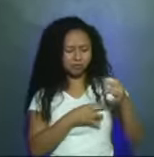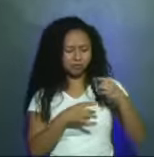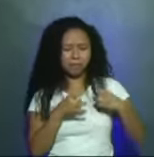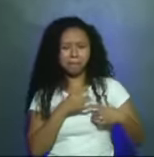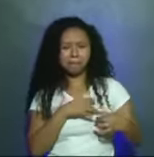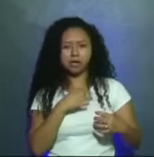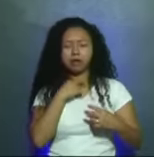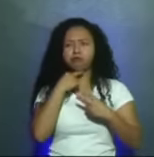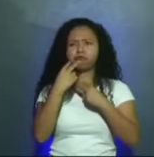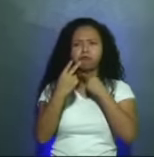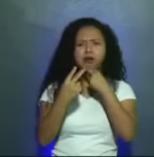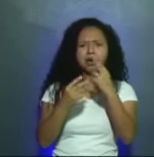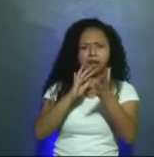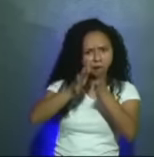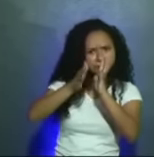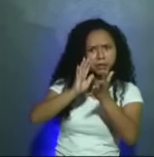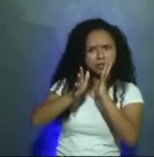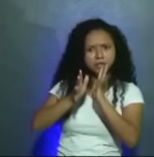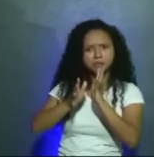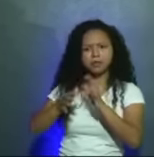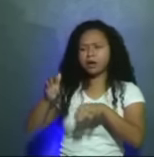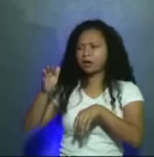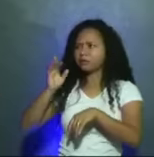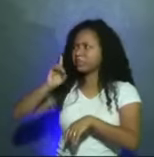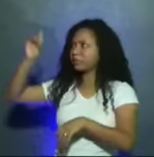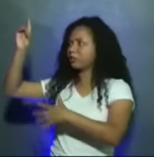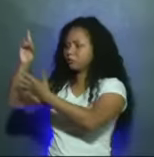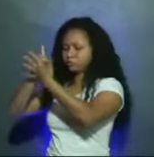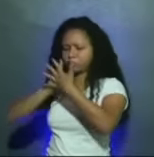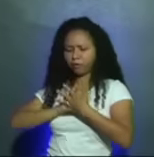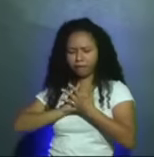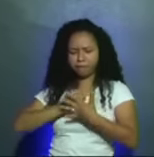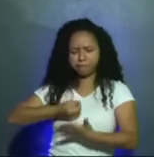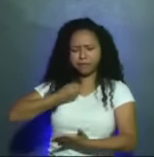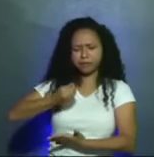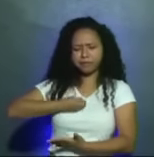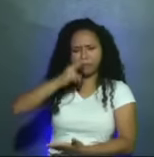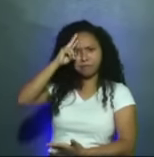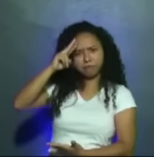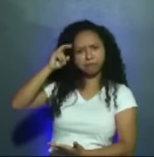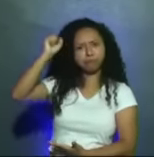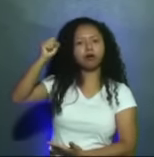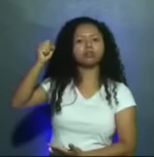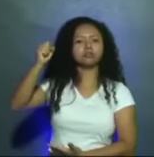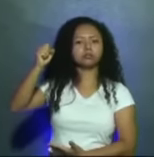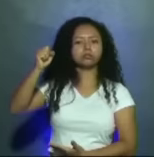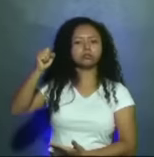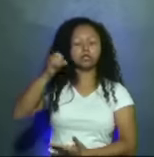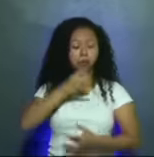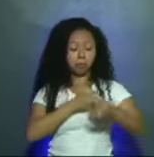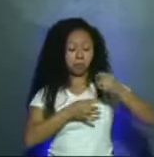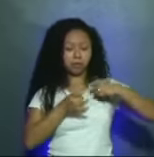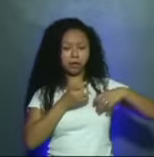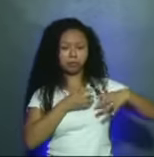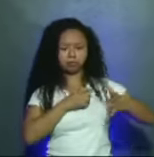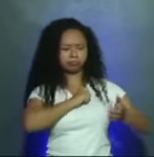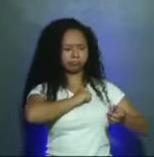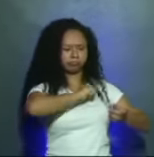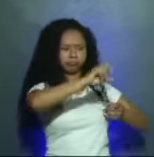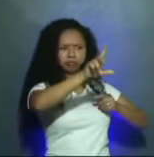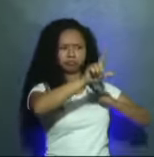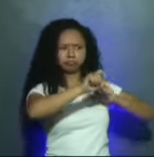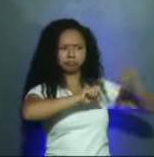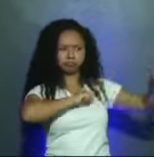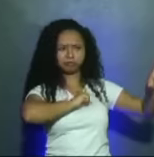Diga, maior é aquele que está em mim do que aquele que está no mundo. Aleluia. O medo tem que fugir, porque o